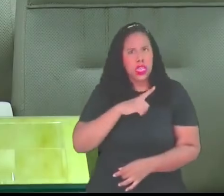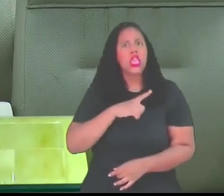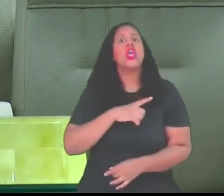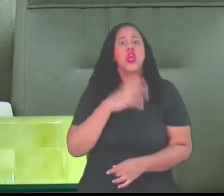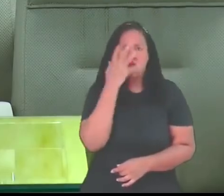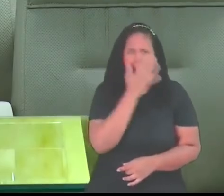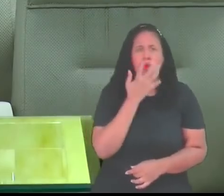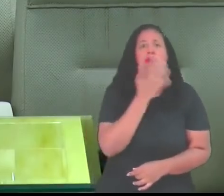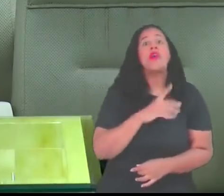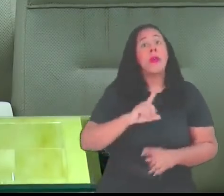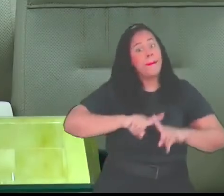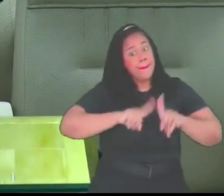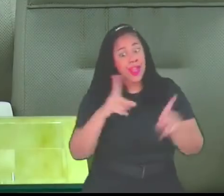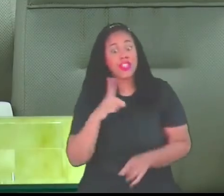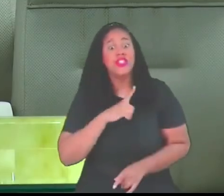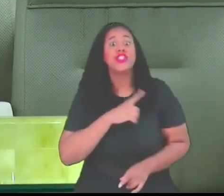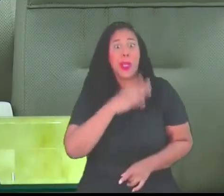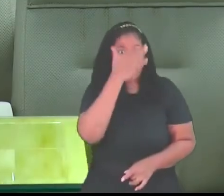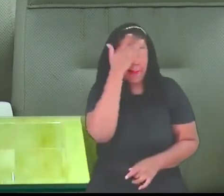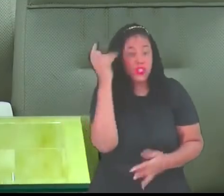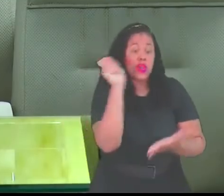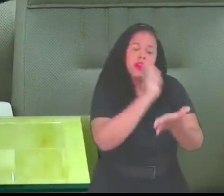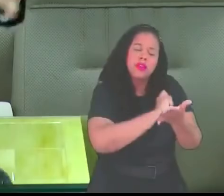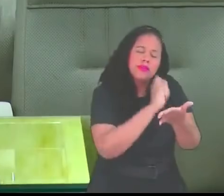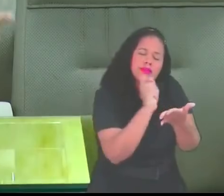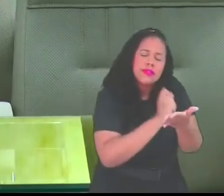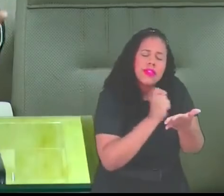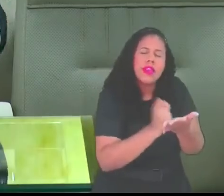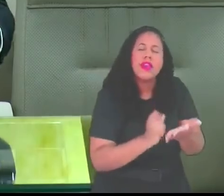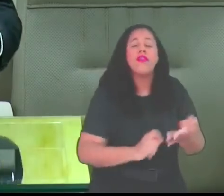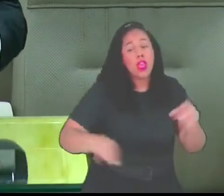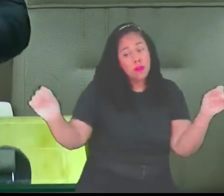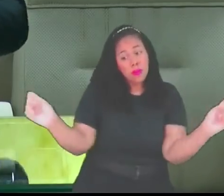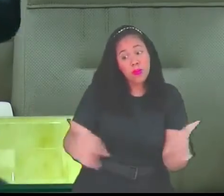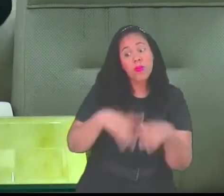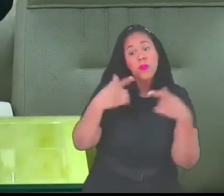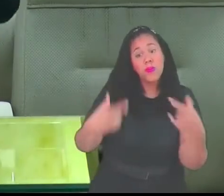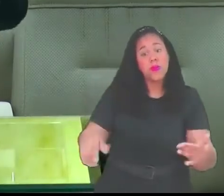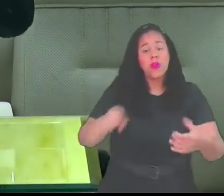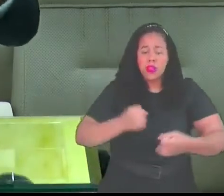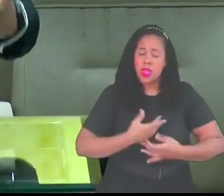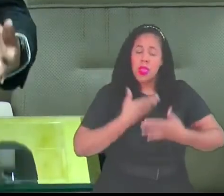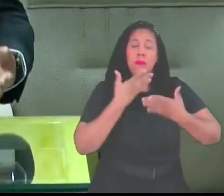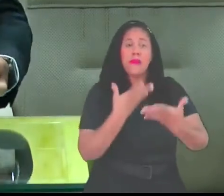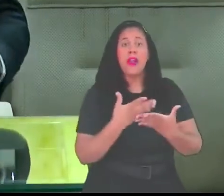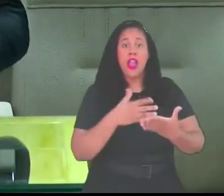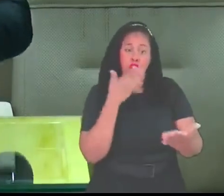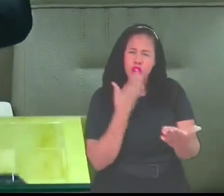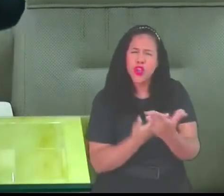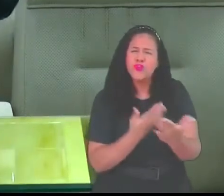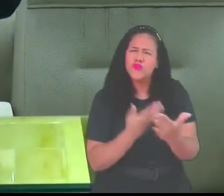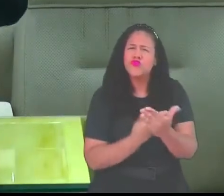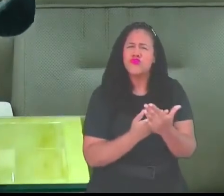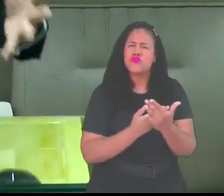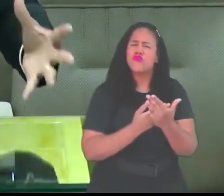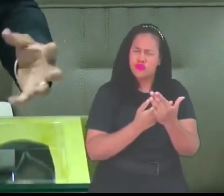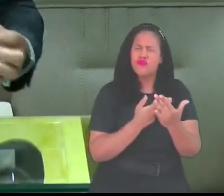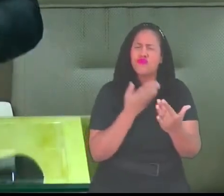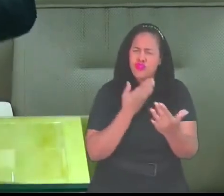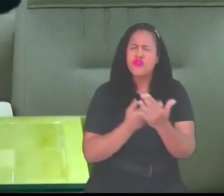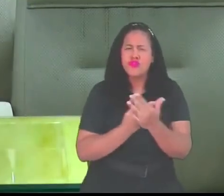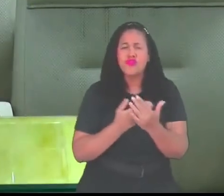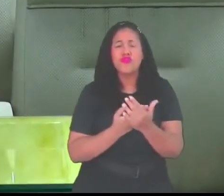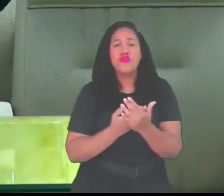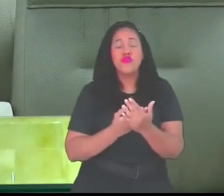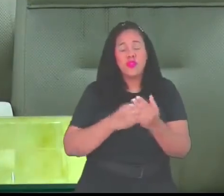compõem, os que organizam, os que maestram, são os peritos, aqueles que estuda harmonia, que estuda compasso,